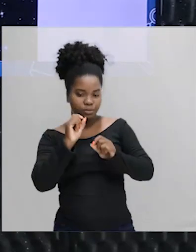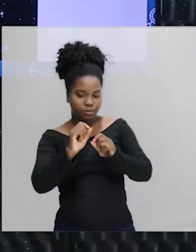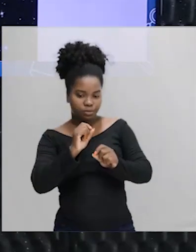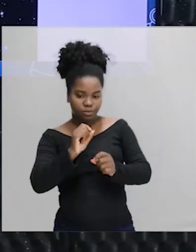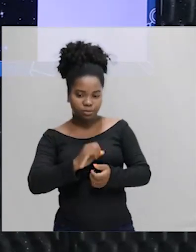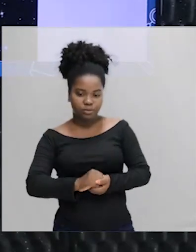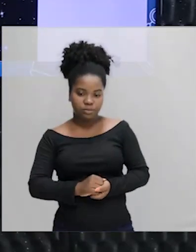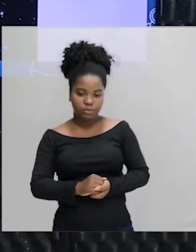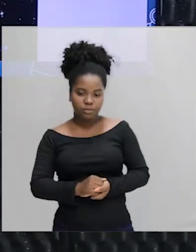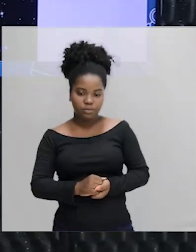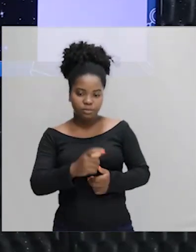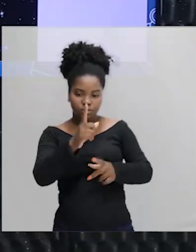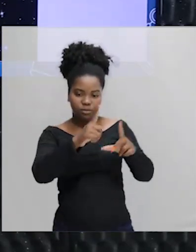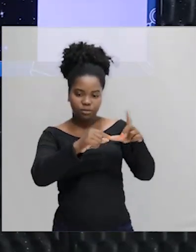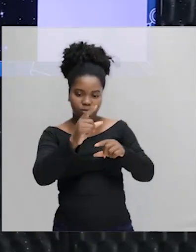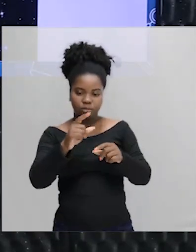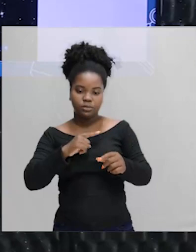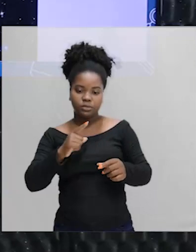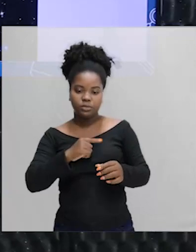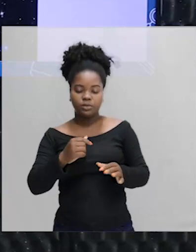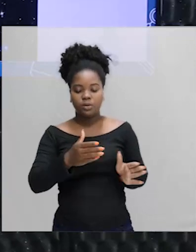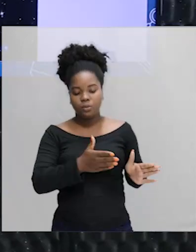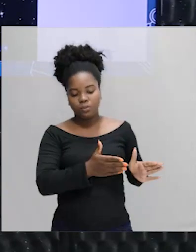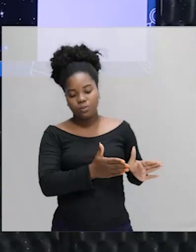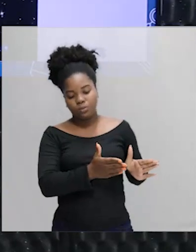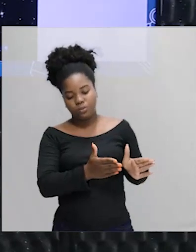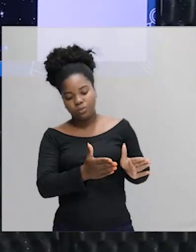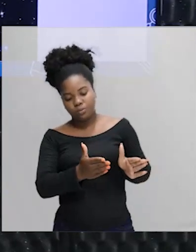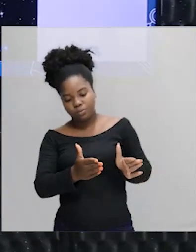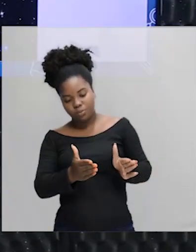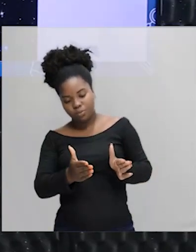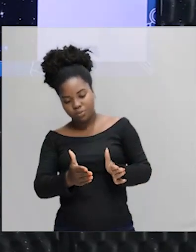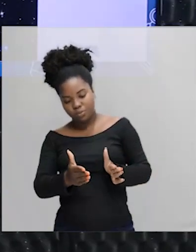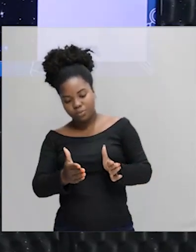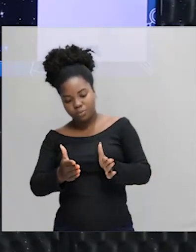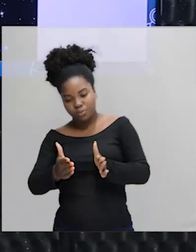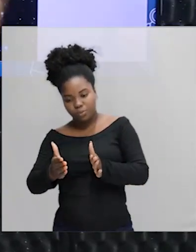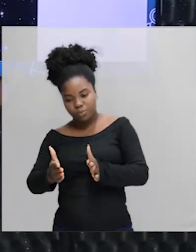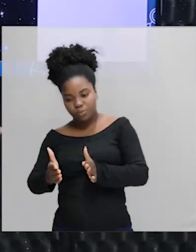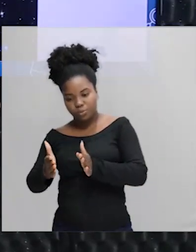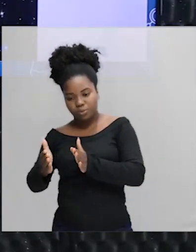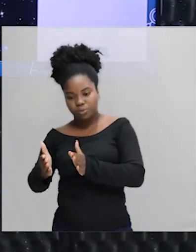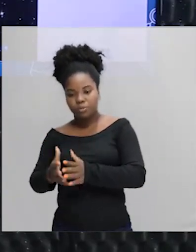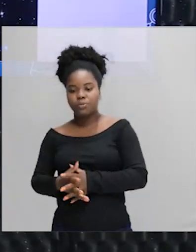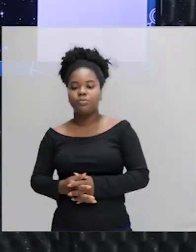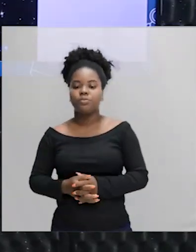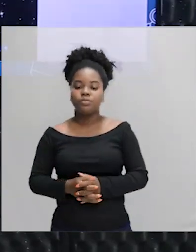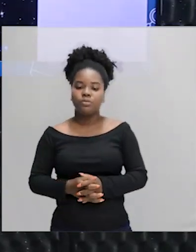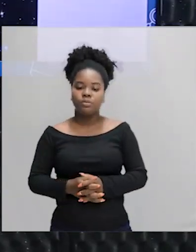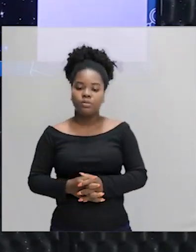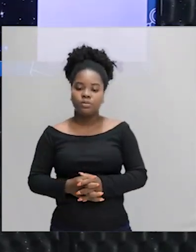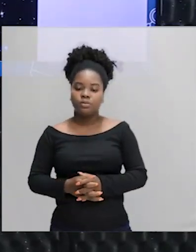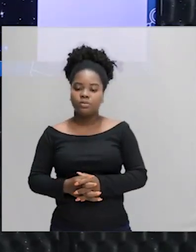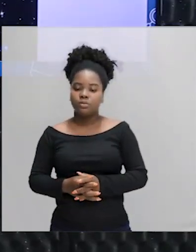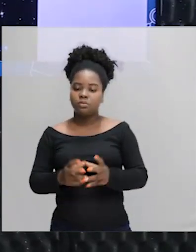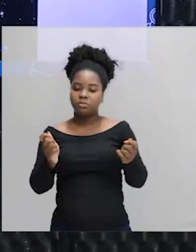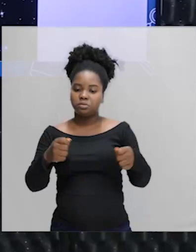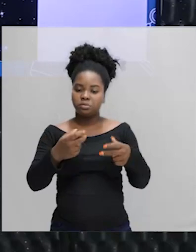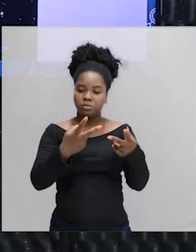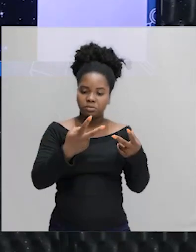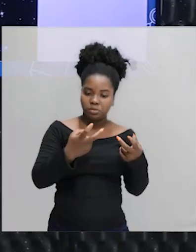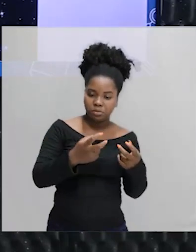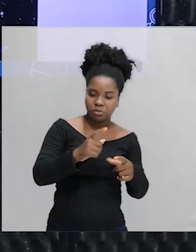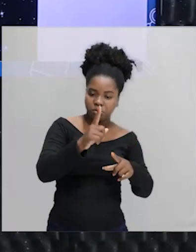que a estrela tem um ciclo, tá certo? Por observação de estrelas em diferentes estágios. A gente consegue observar